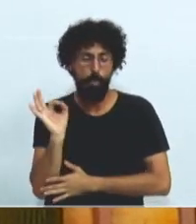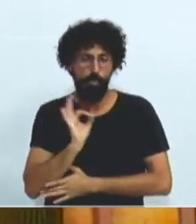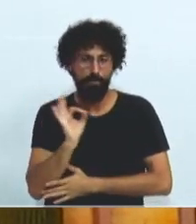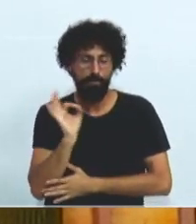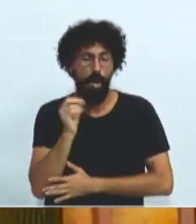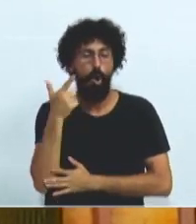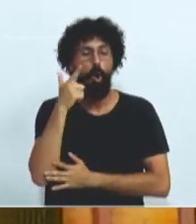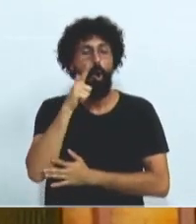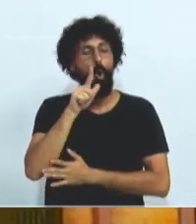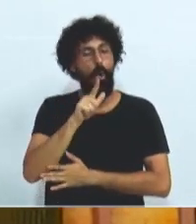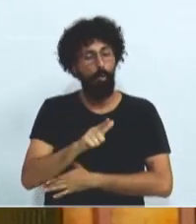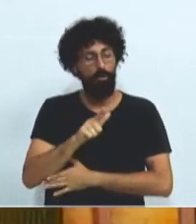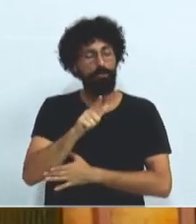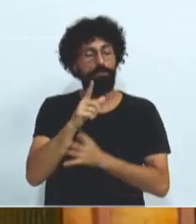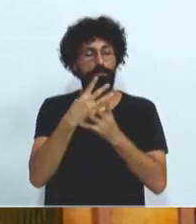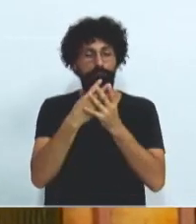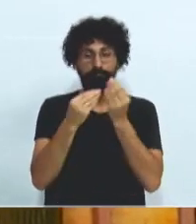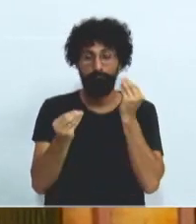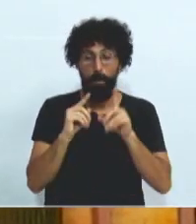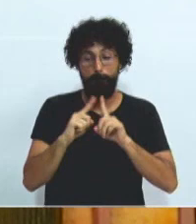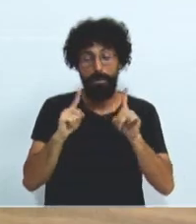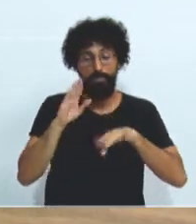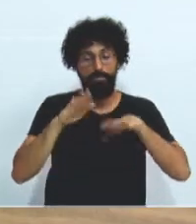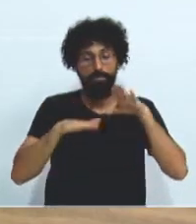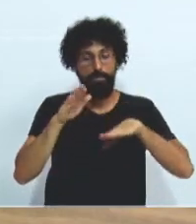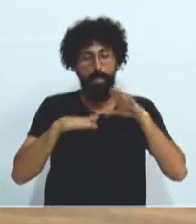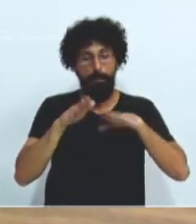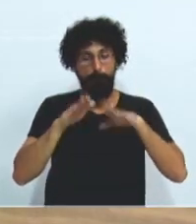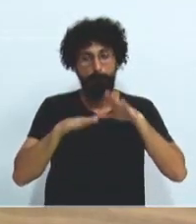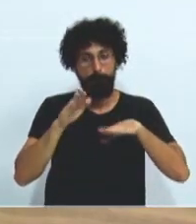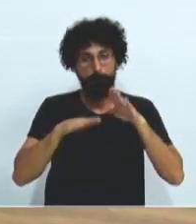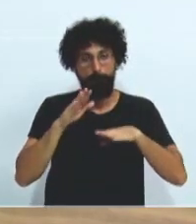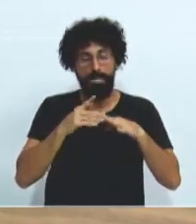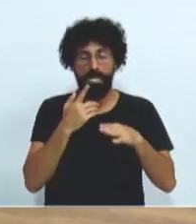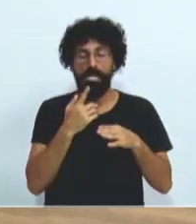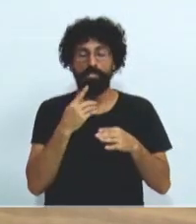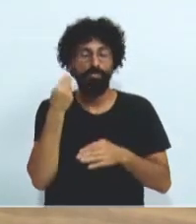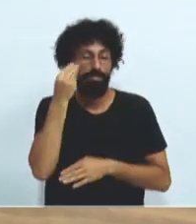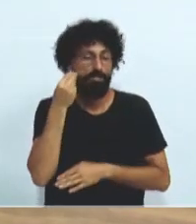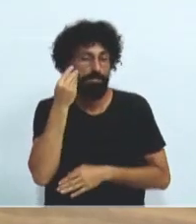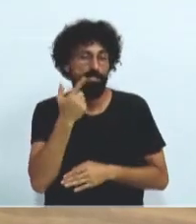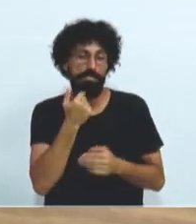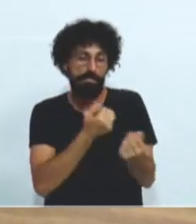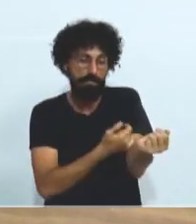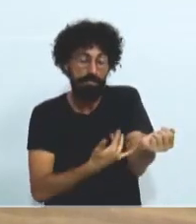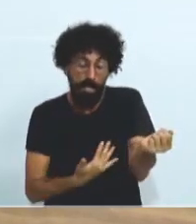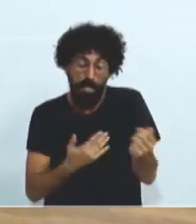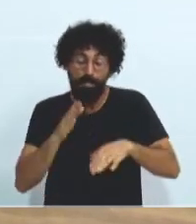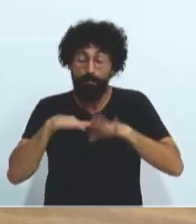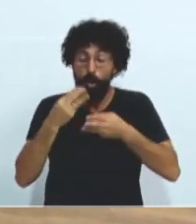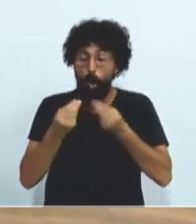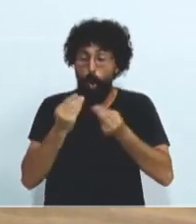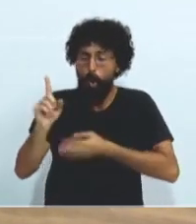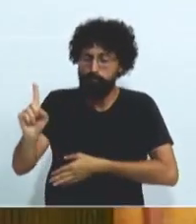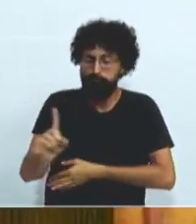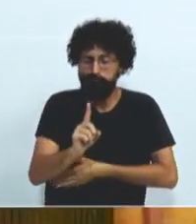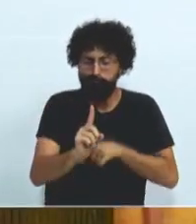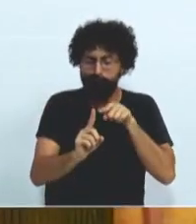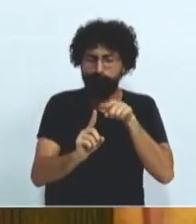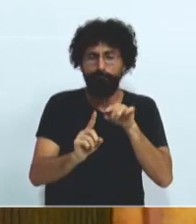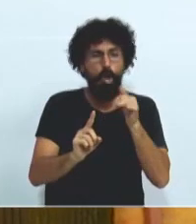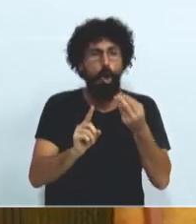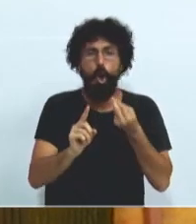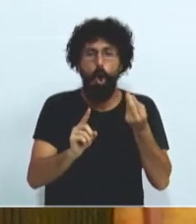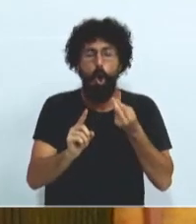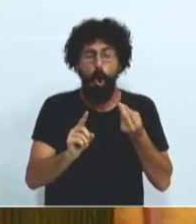isso depende muito do prognóstico. E do estágio que foi... Exatamente, de como o paciente chegou, se tem algumas mutações